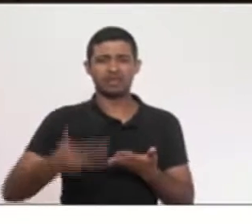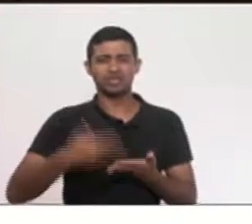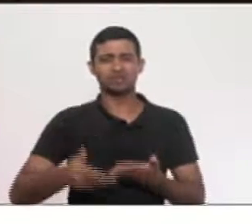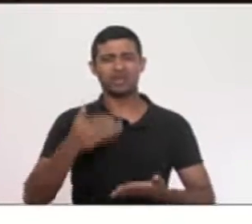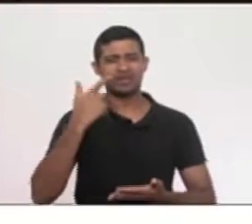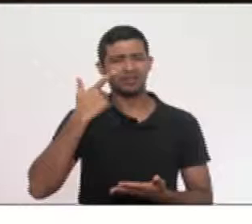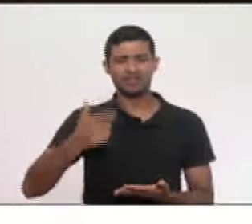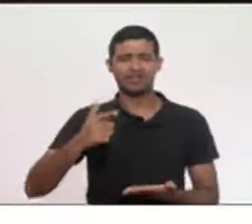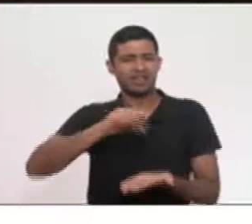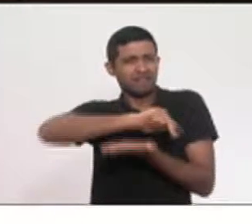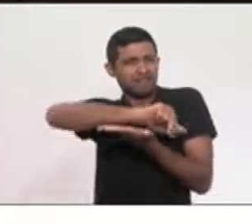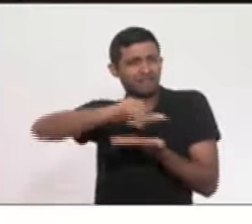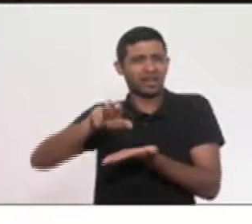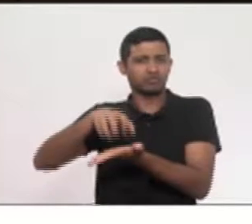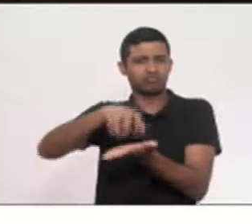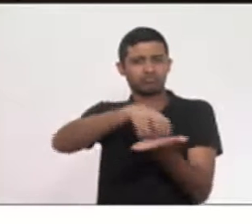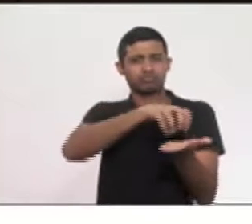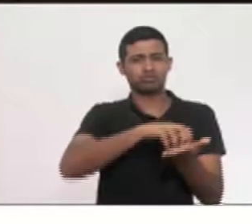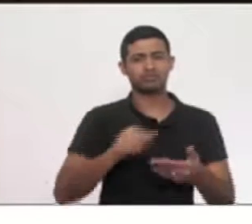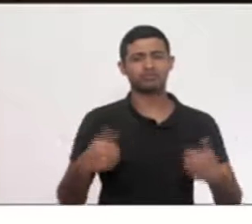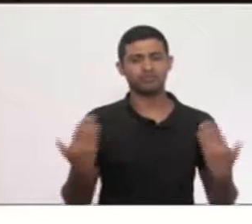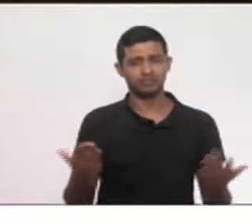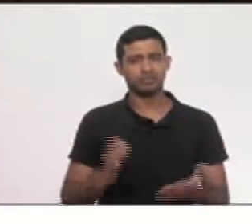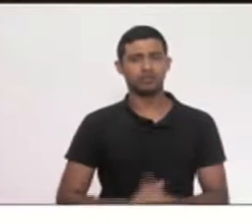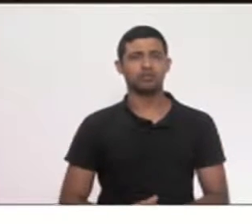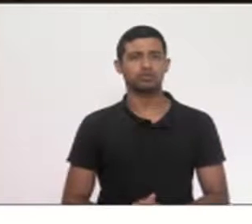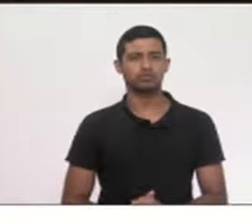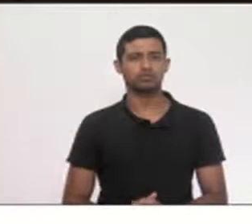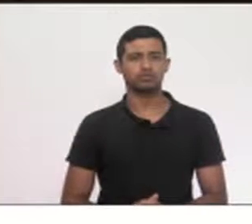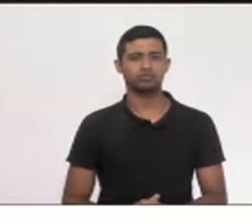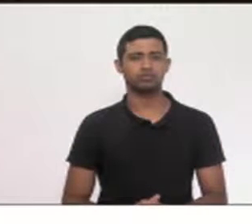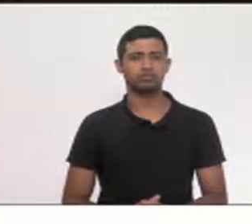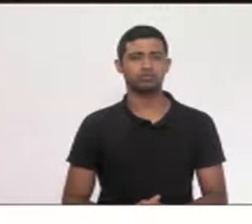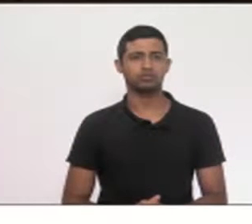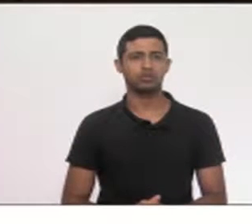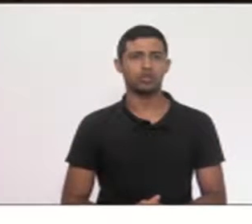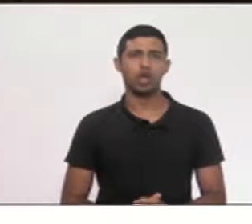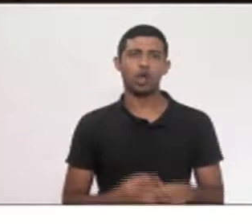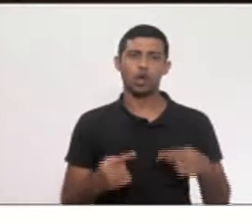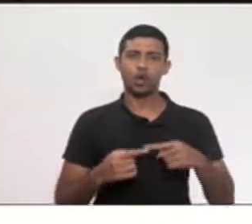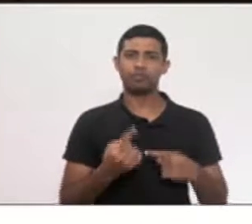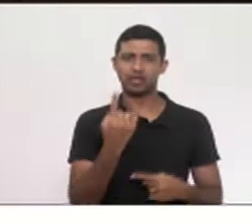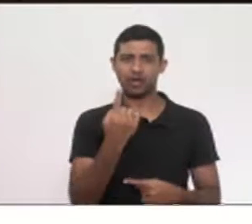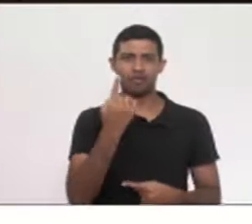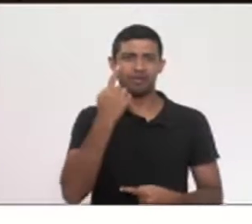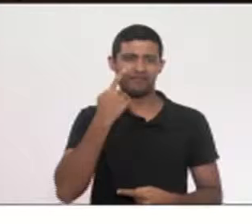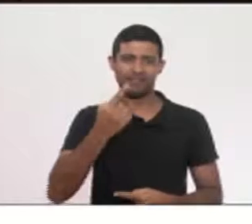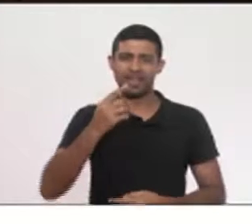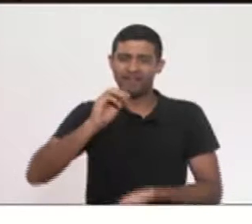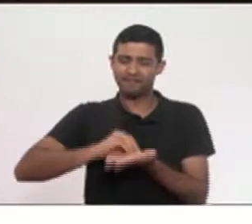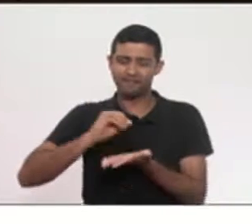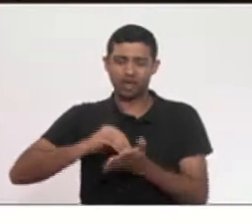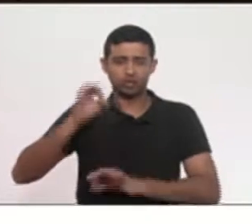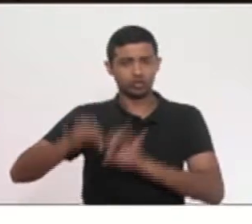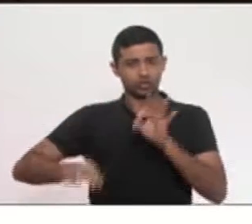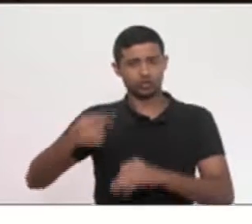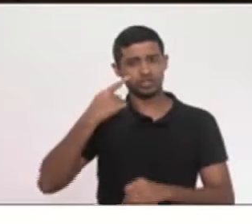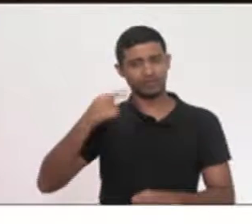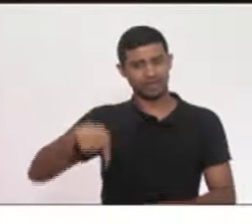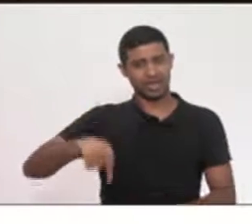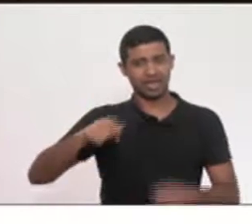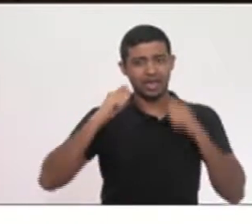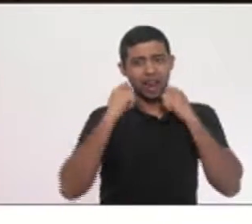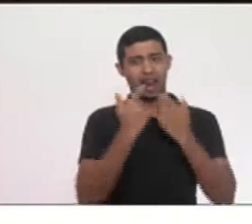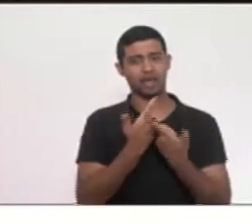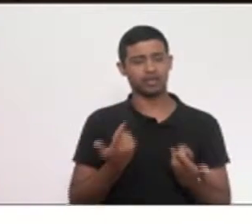às demais categorias. Então, essa é uma das injustiças que essa casa, que esse